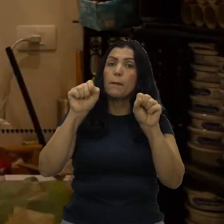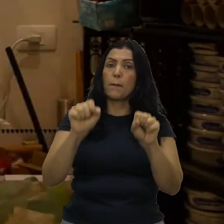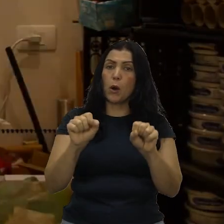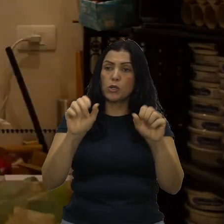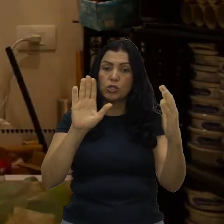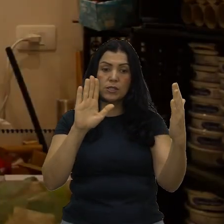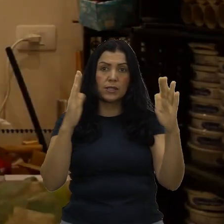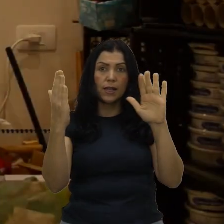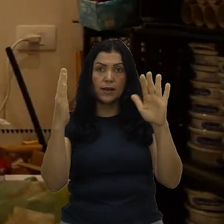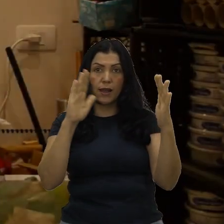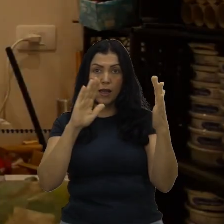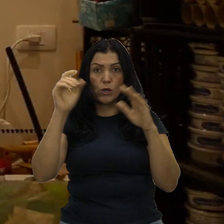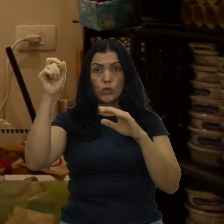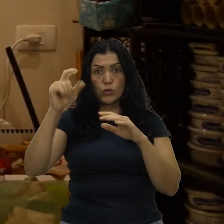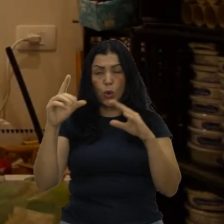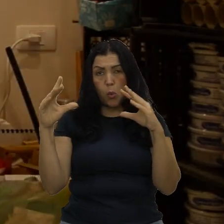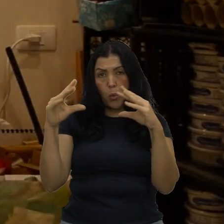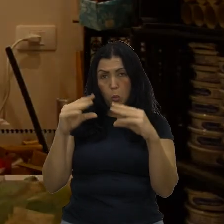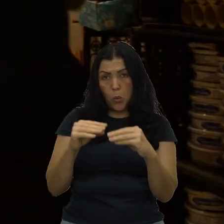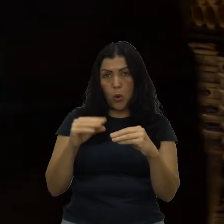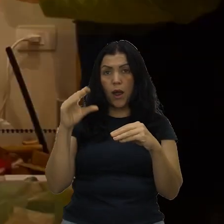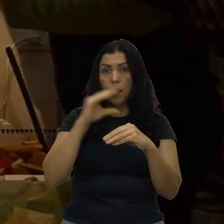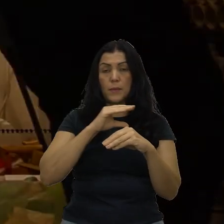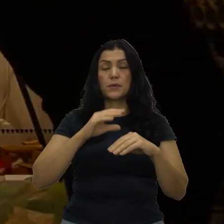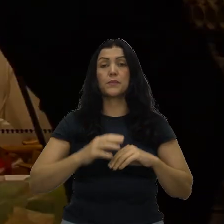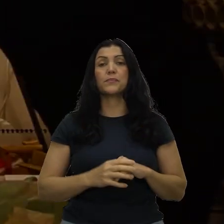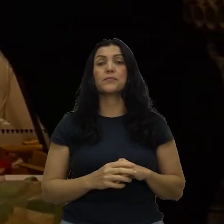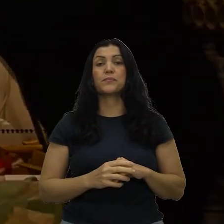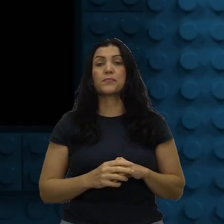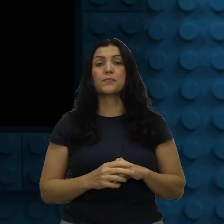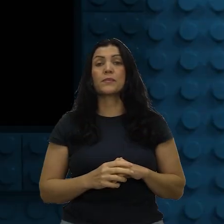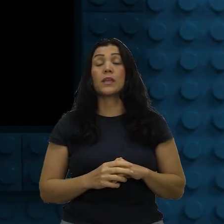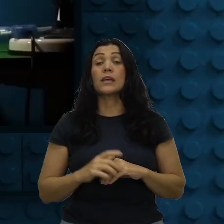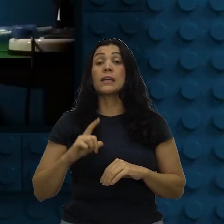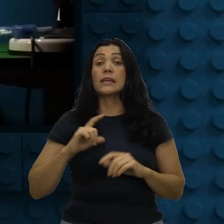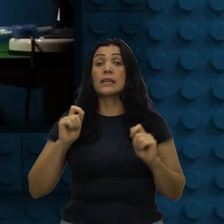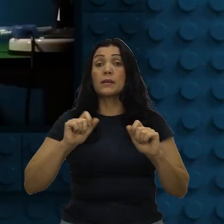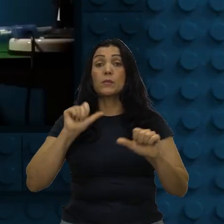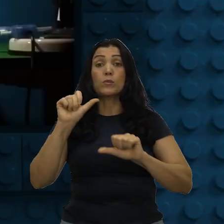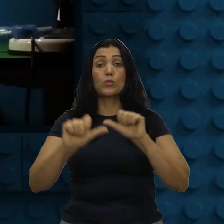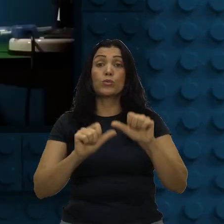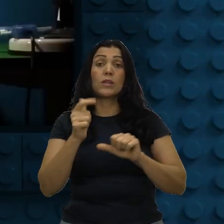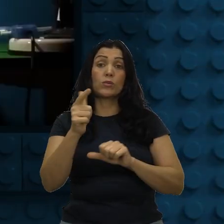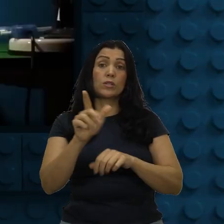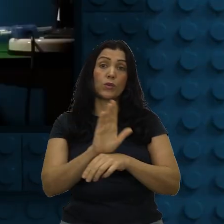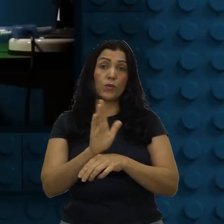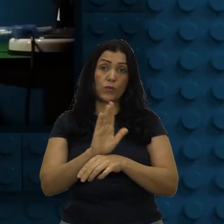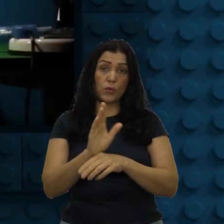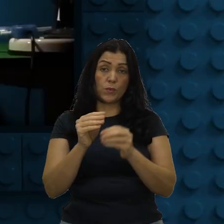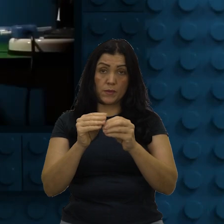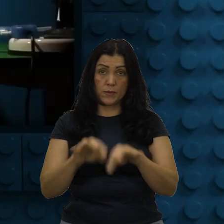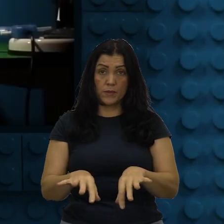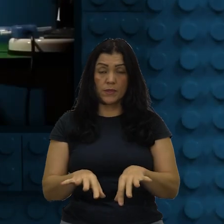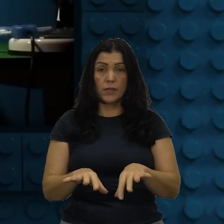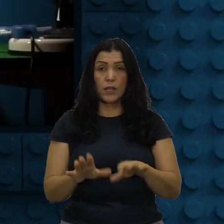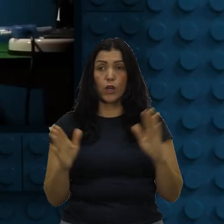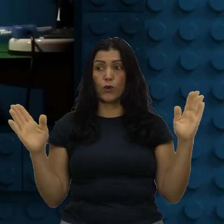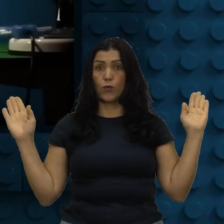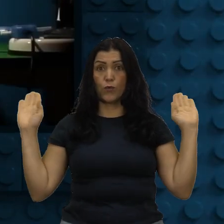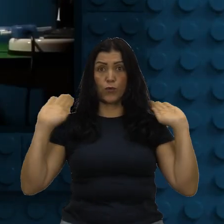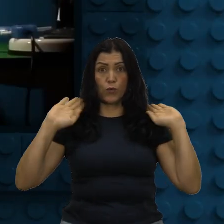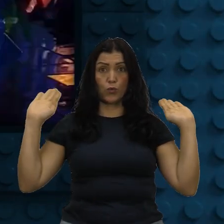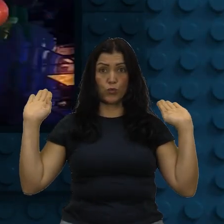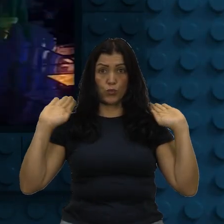dia ensolarado para um dia nublado em poucas horas e assim modificar todo o seu filme. Usar um